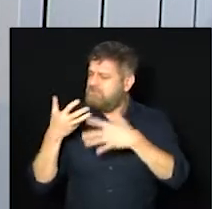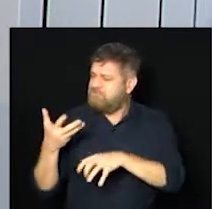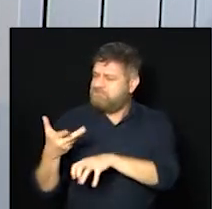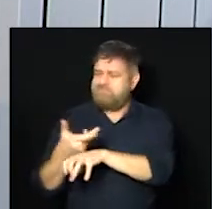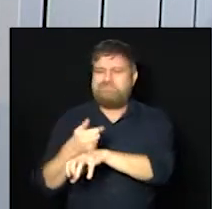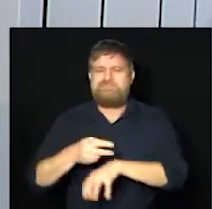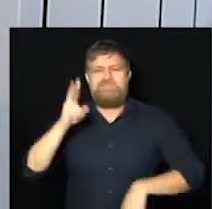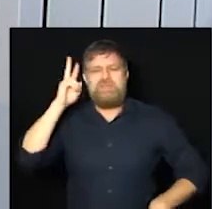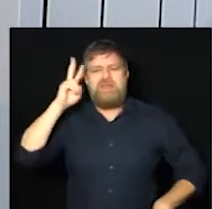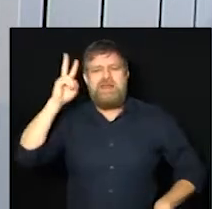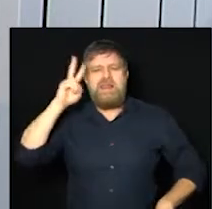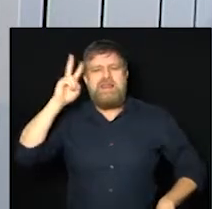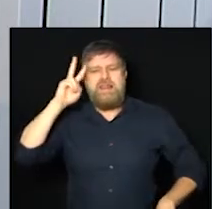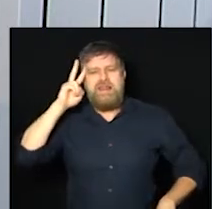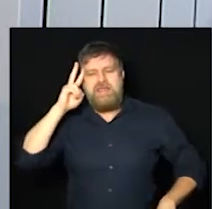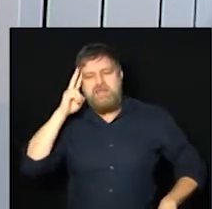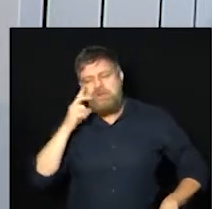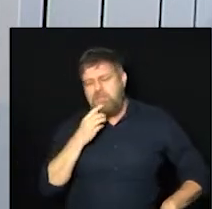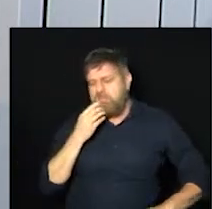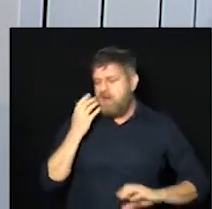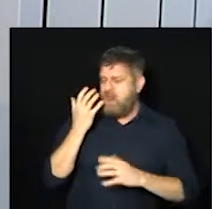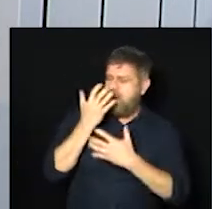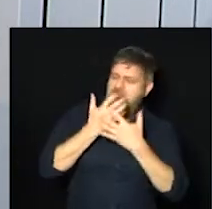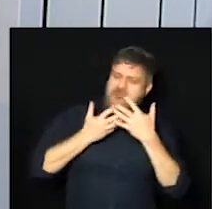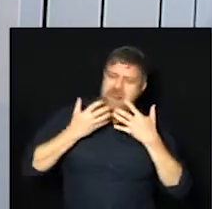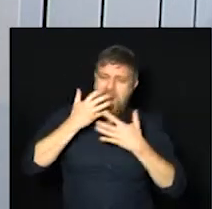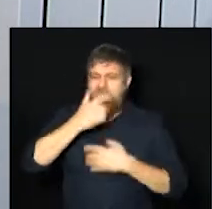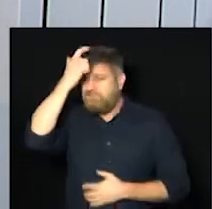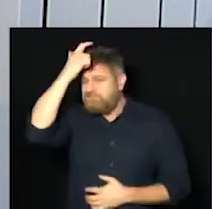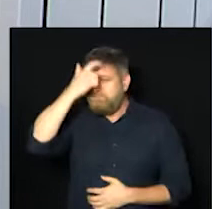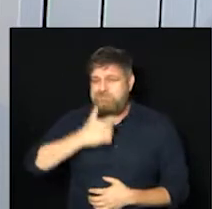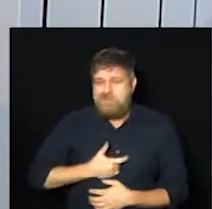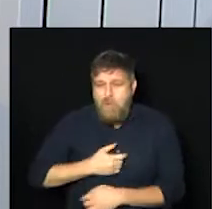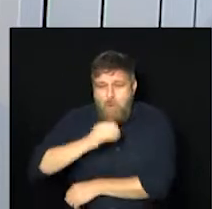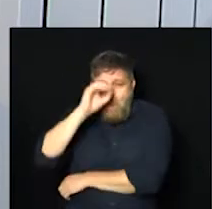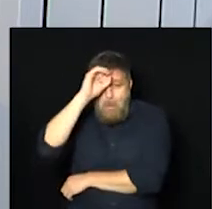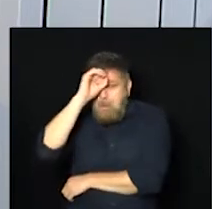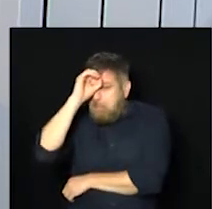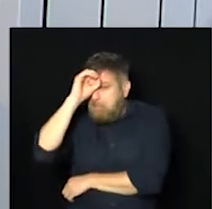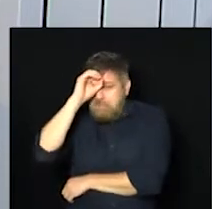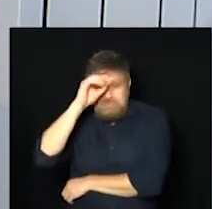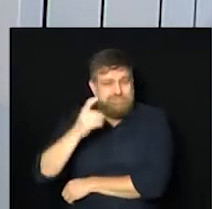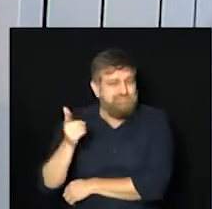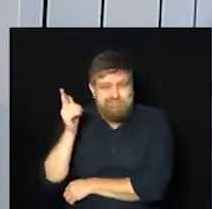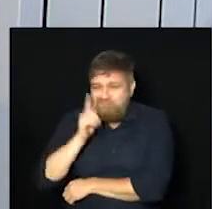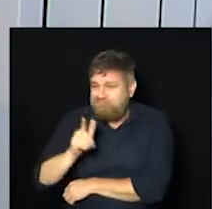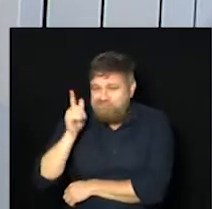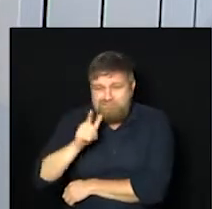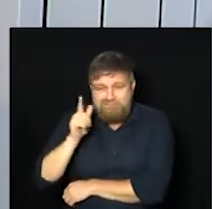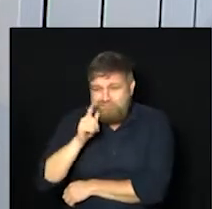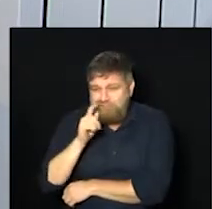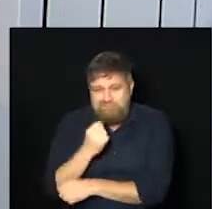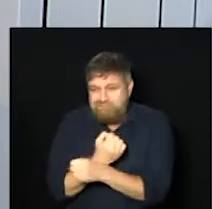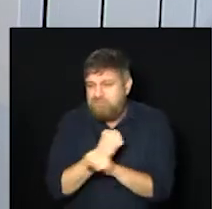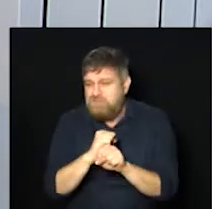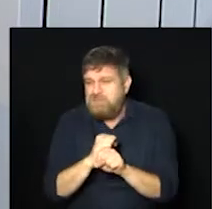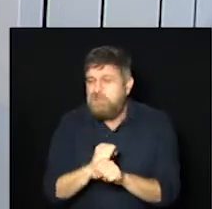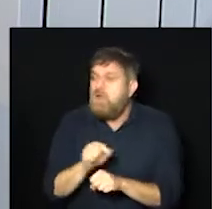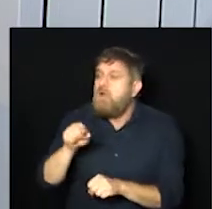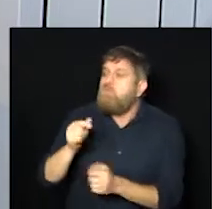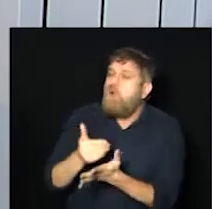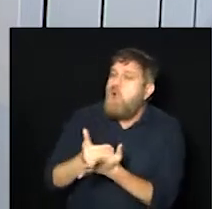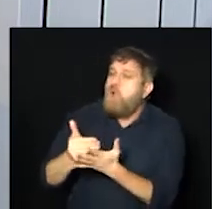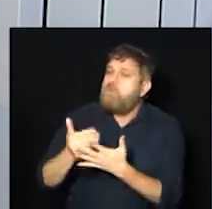lembra das letras, das músicas, porque eu sou totalmente o oposto. Então, quando que você